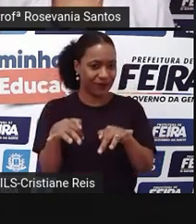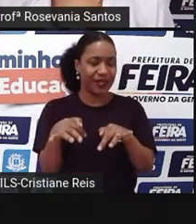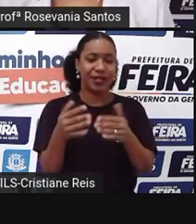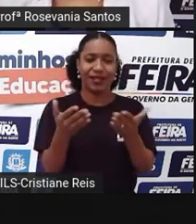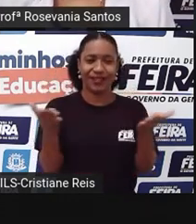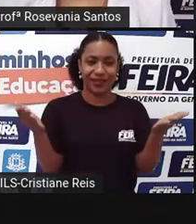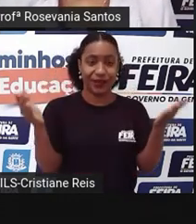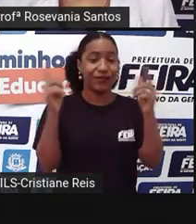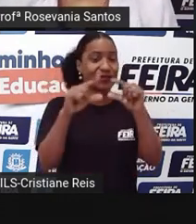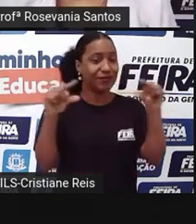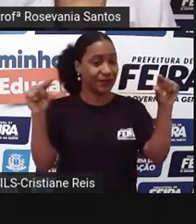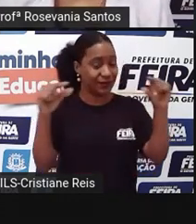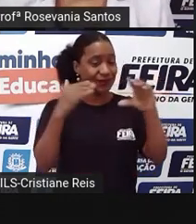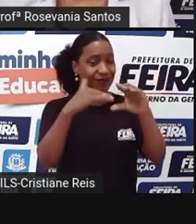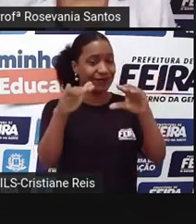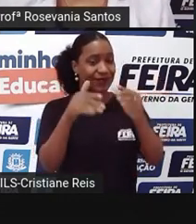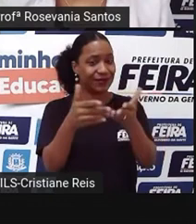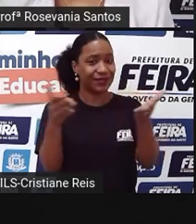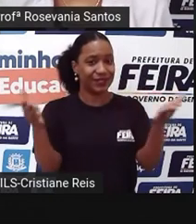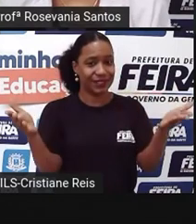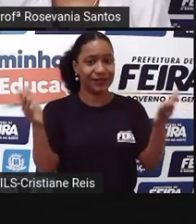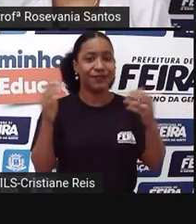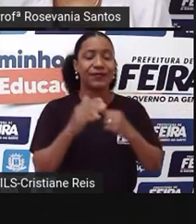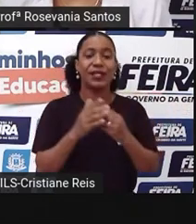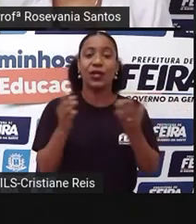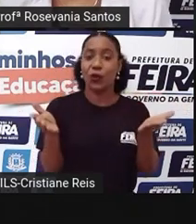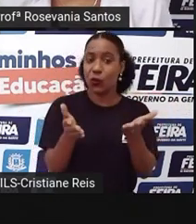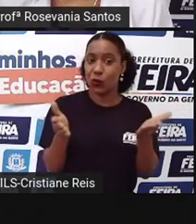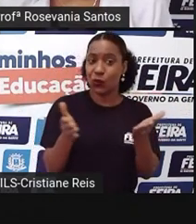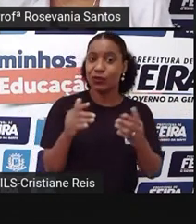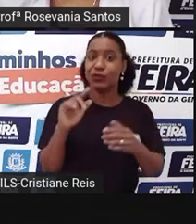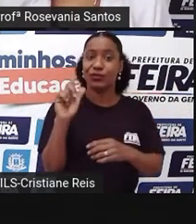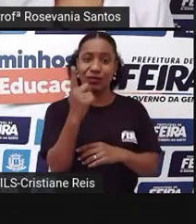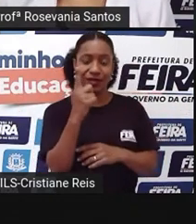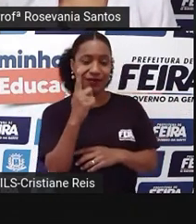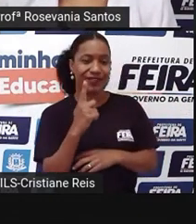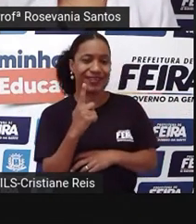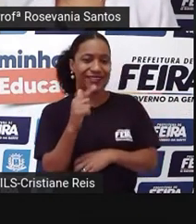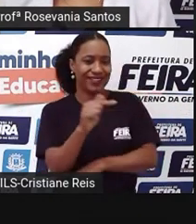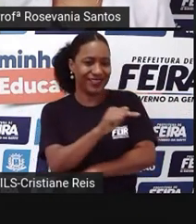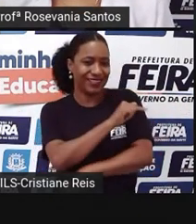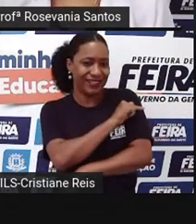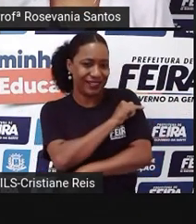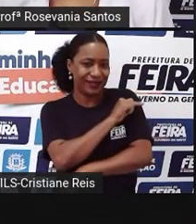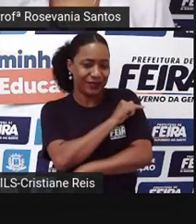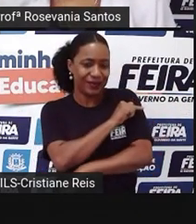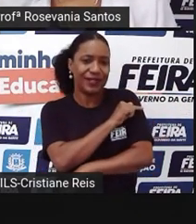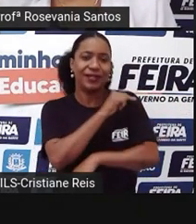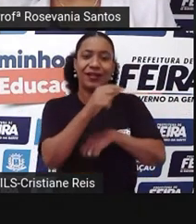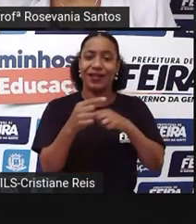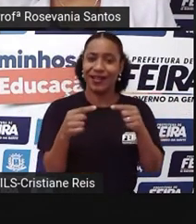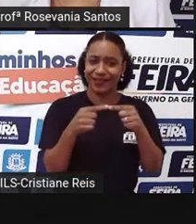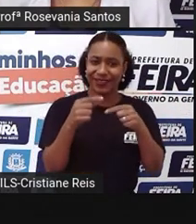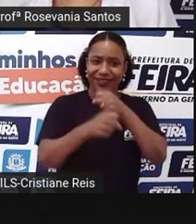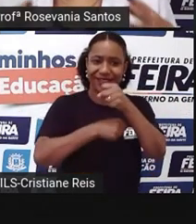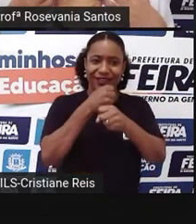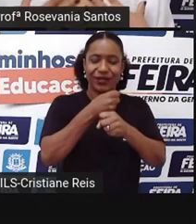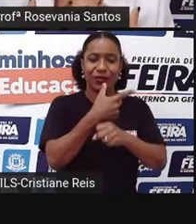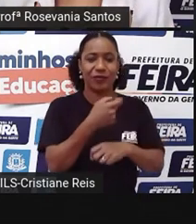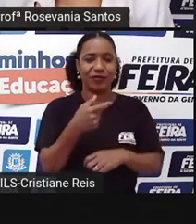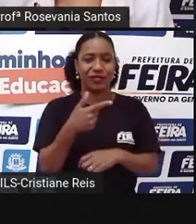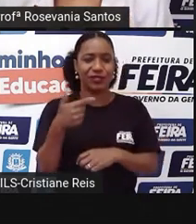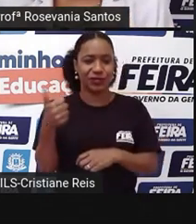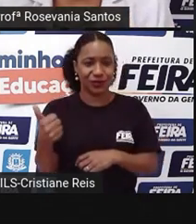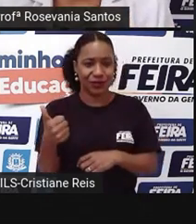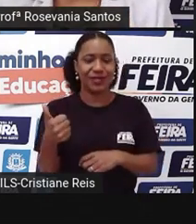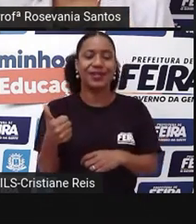para vocês. Assim, hoje estou encerrando as aulas de geografia do sétimo ano, né, do ano letivo 2021, e gostaria